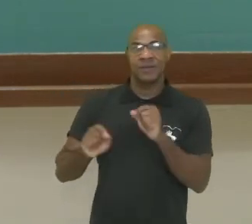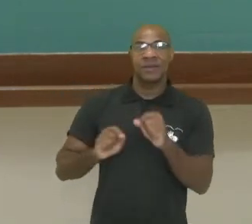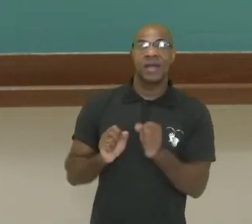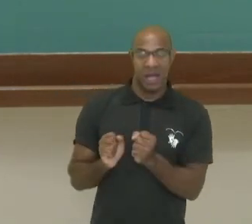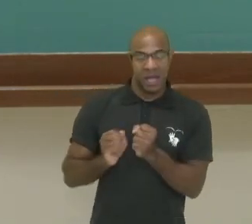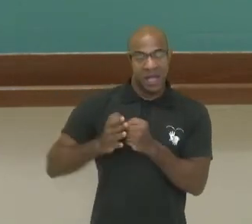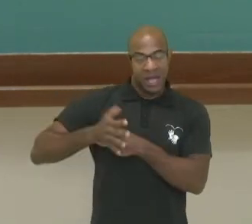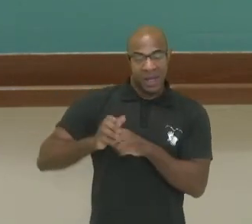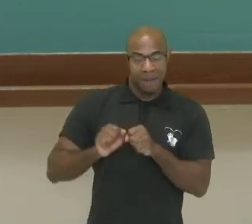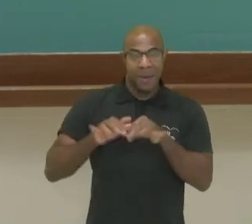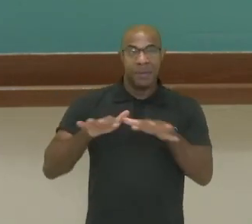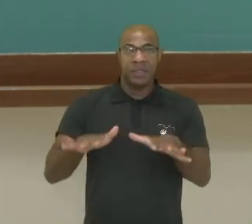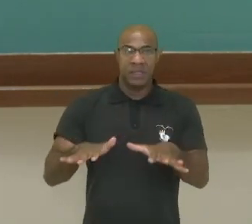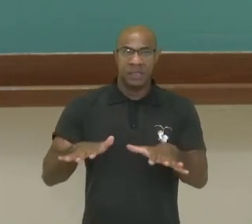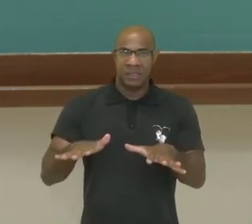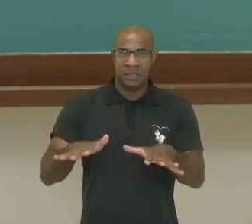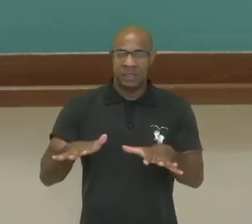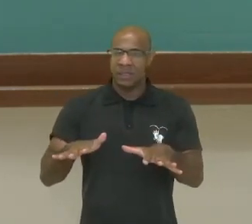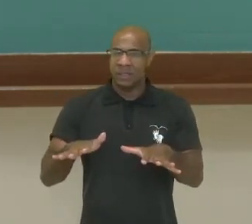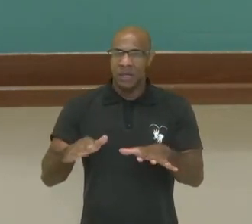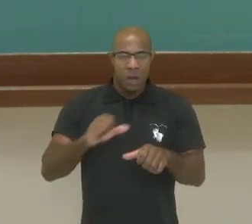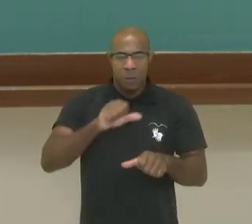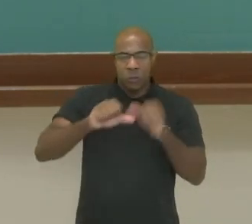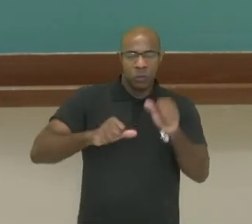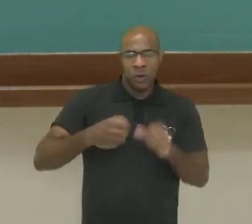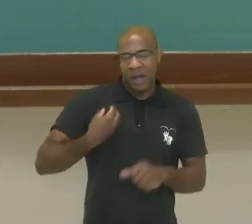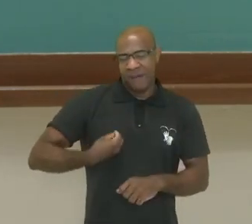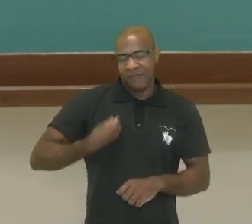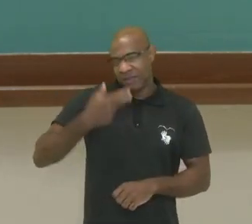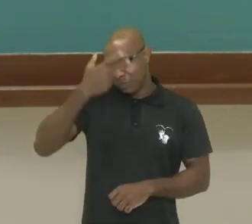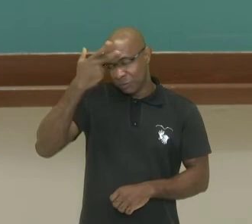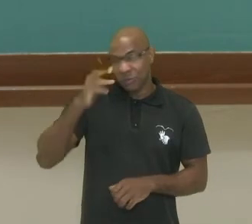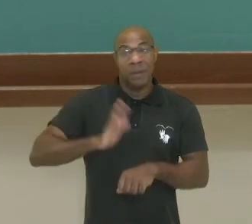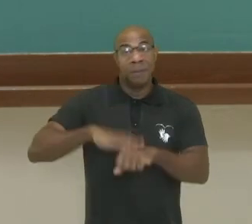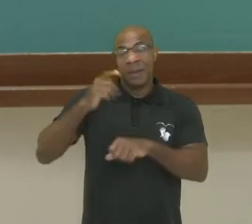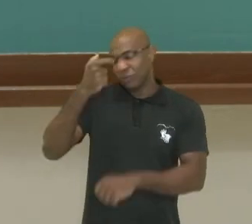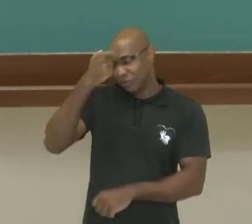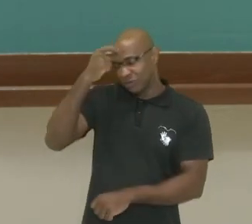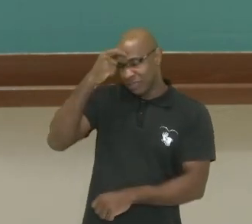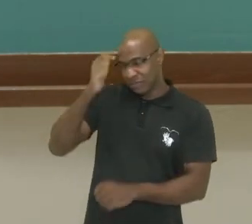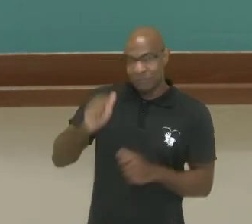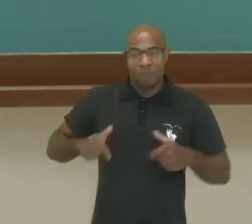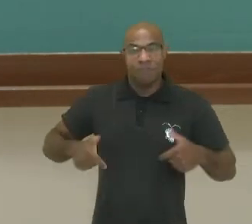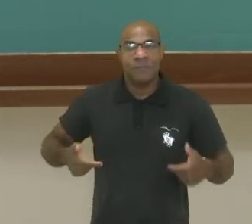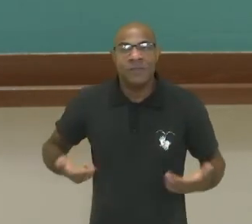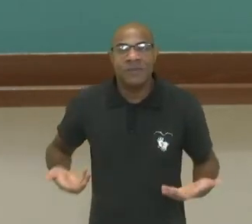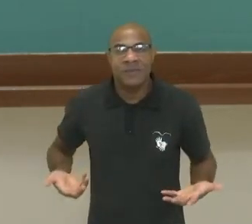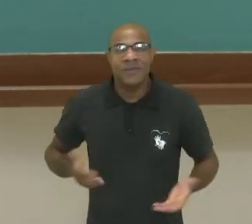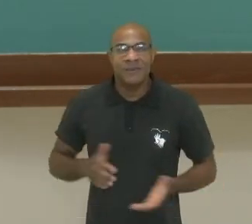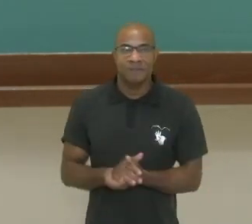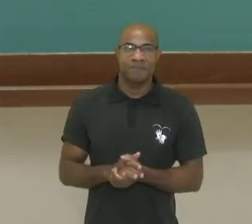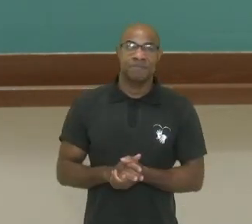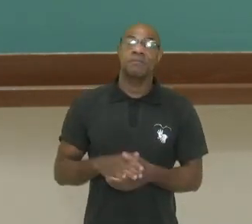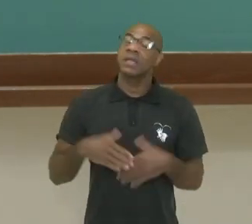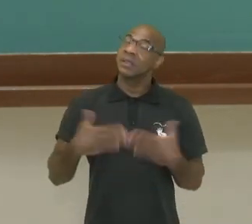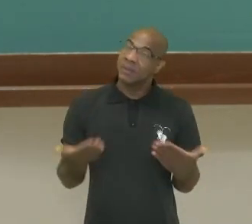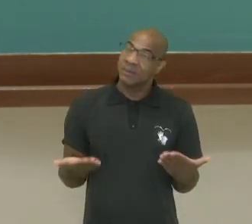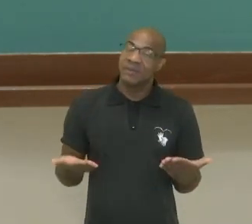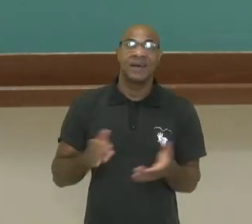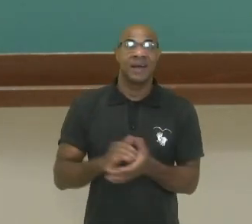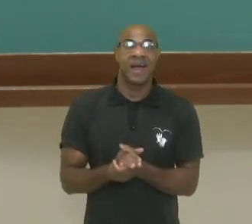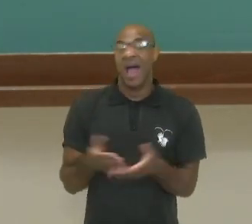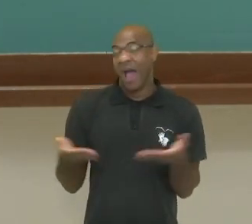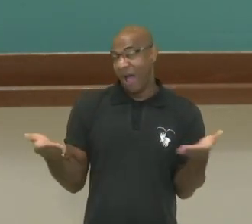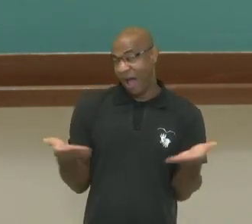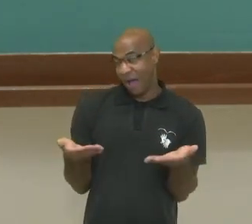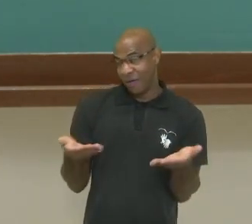pandemia tornou as pessoas mais conscientes e ativas? O que você acha? Para isso, nós vamos nos